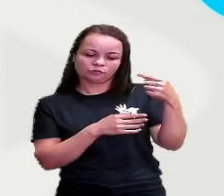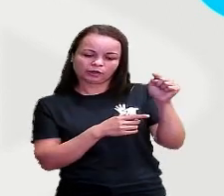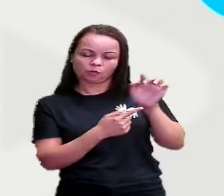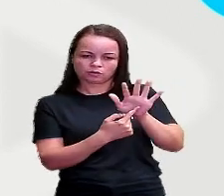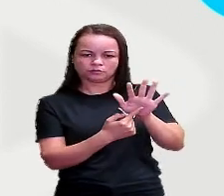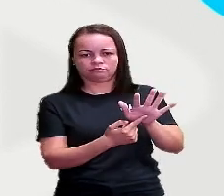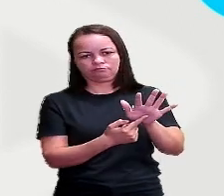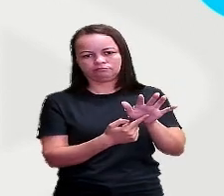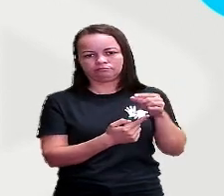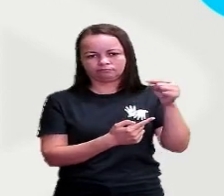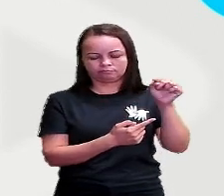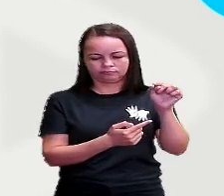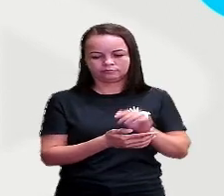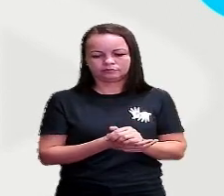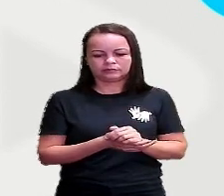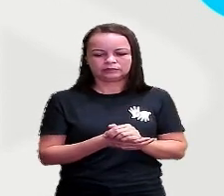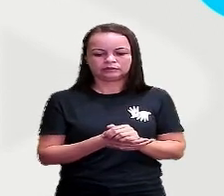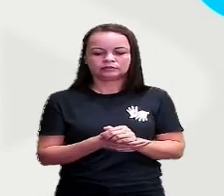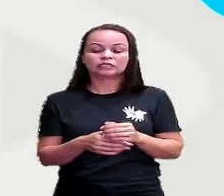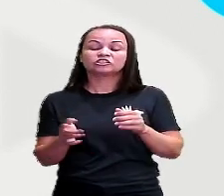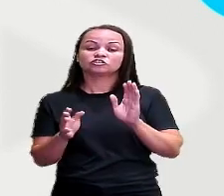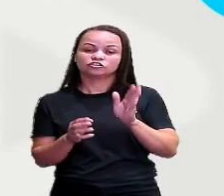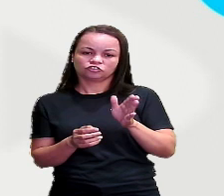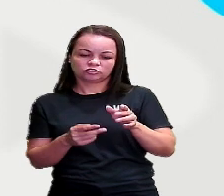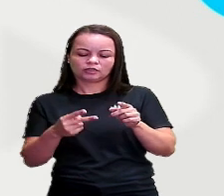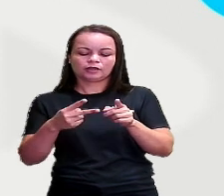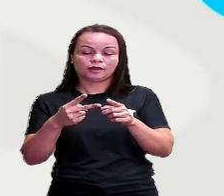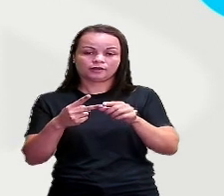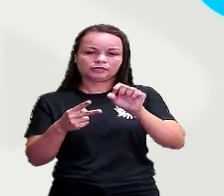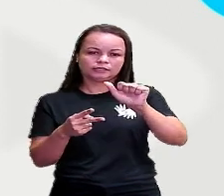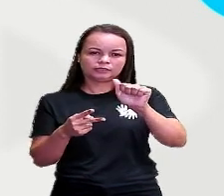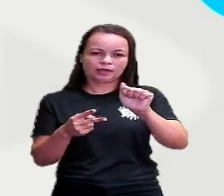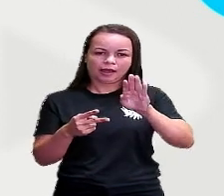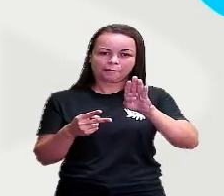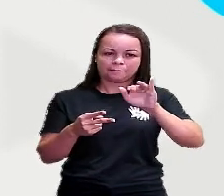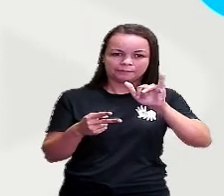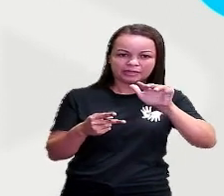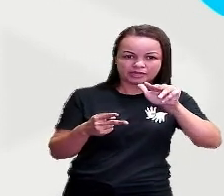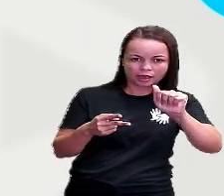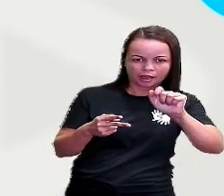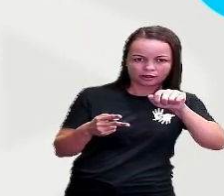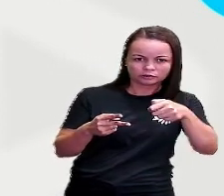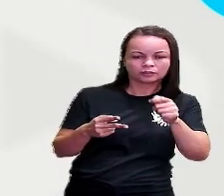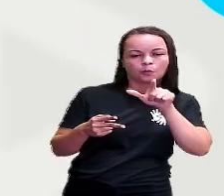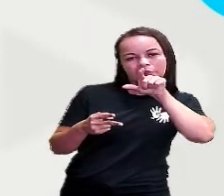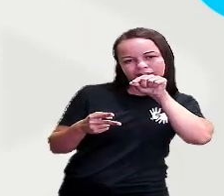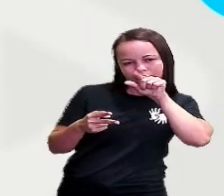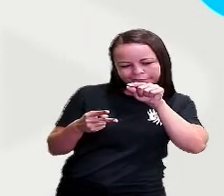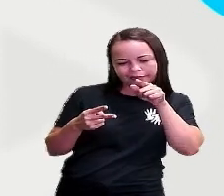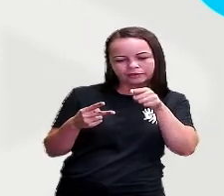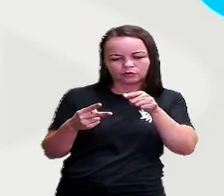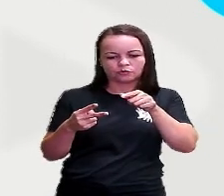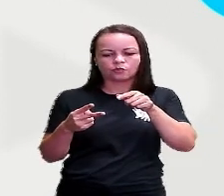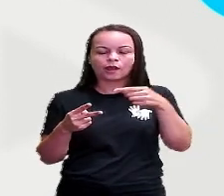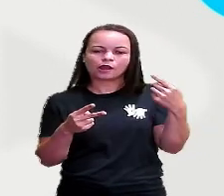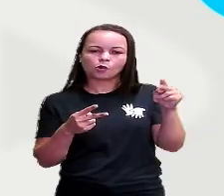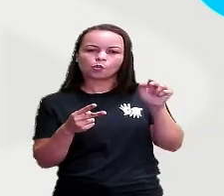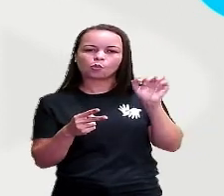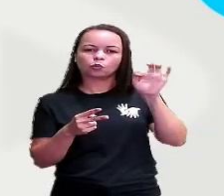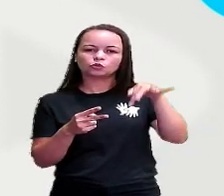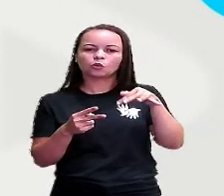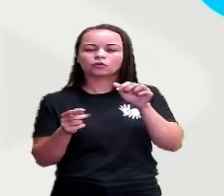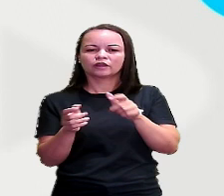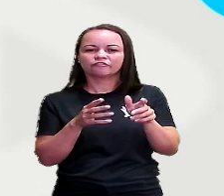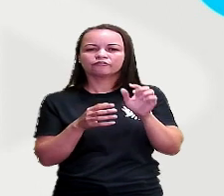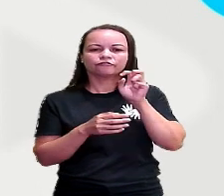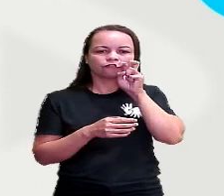acento, sábia. Já sabiá, já a sílaba tônica é a última, né? Sabiá, que no